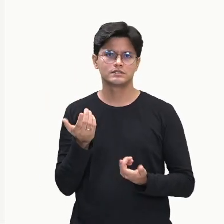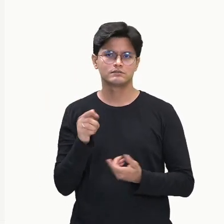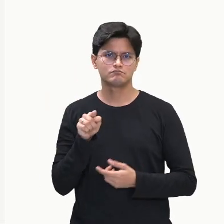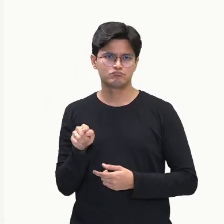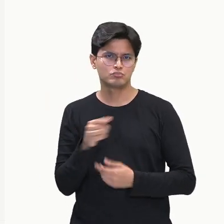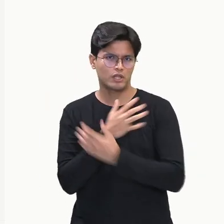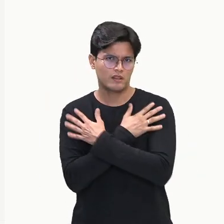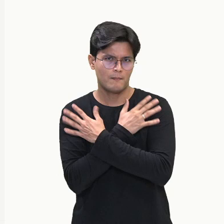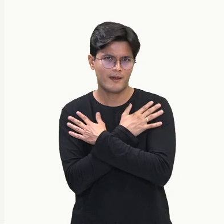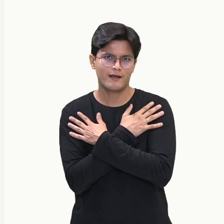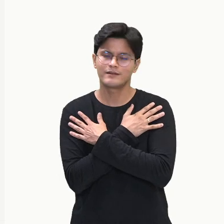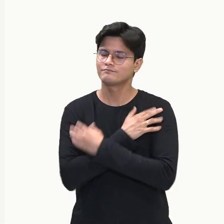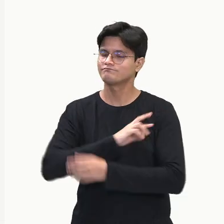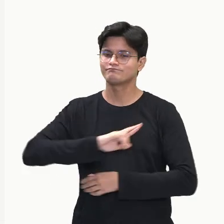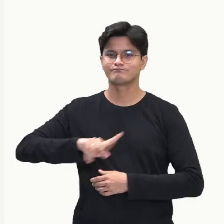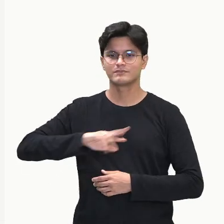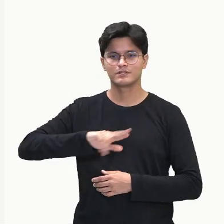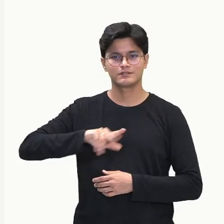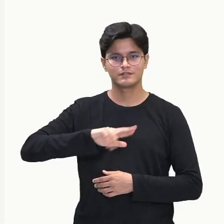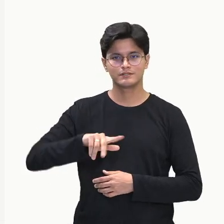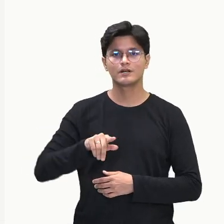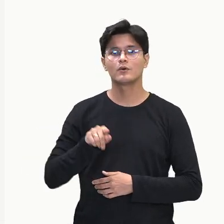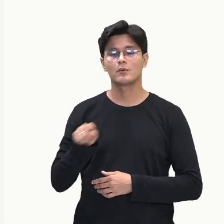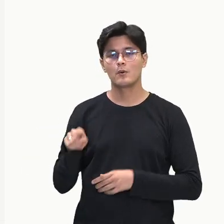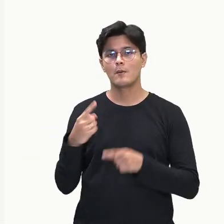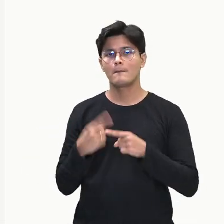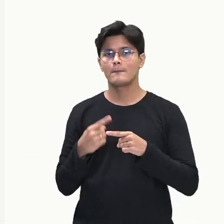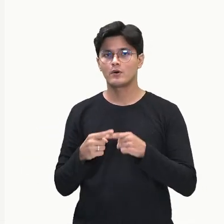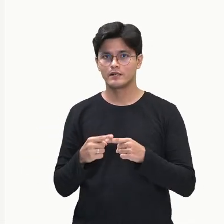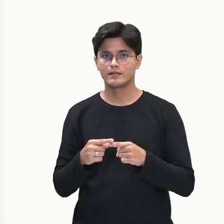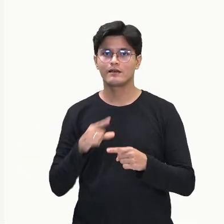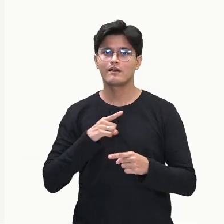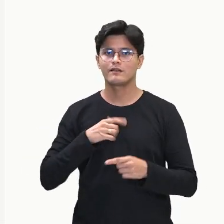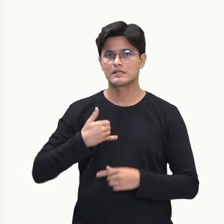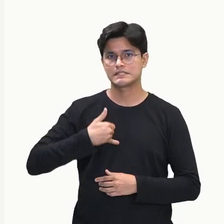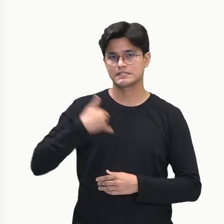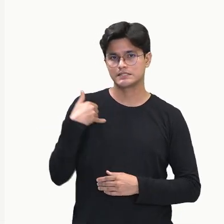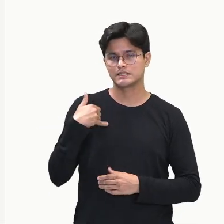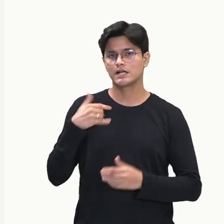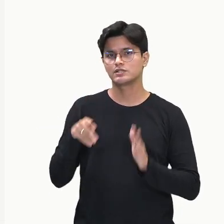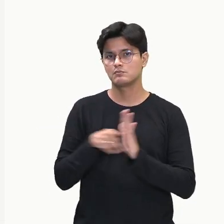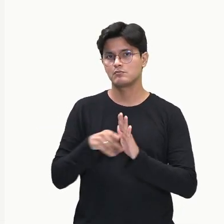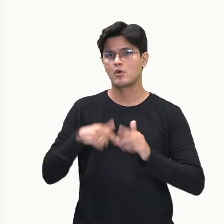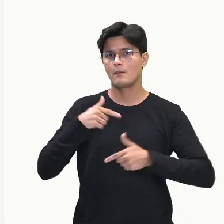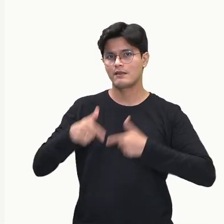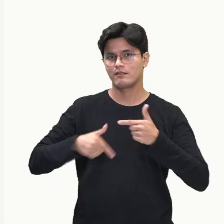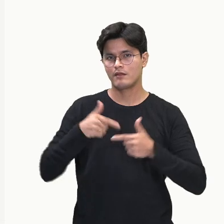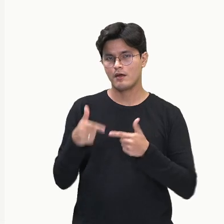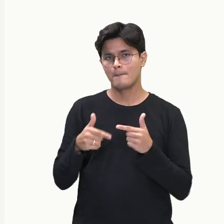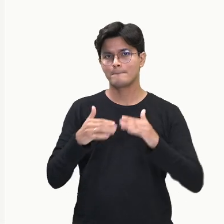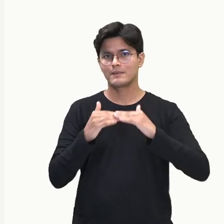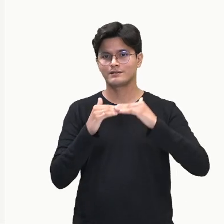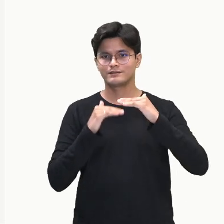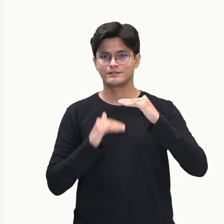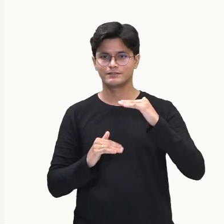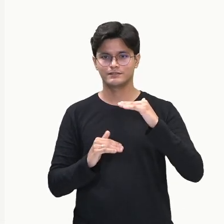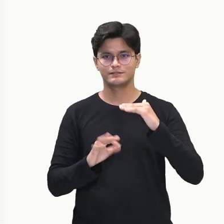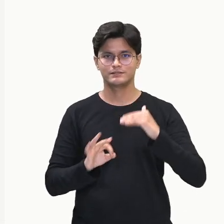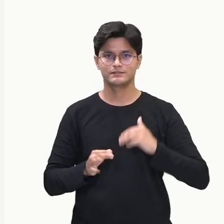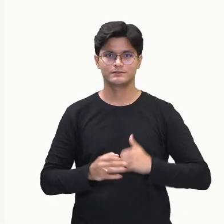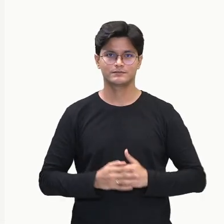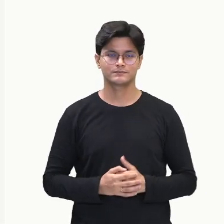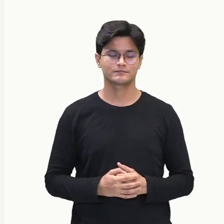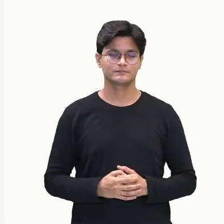consideradas desempregadas porque elas estão aí abaixo da idade de terem um emprego formal, não é